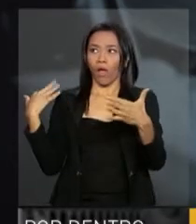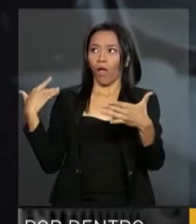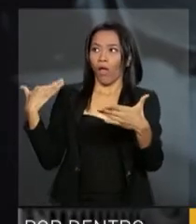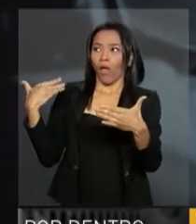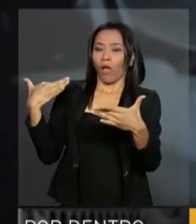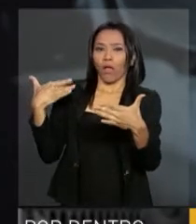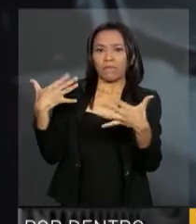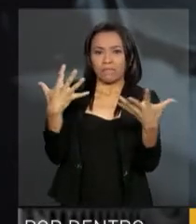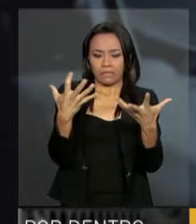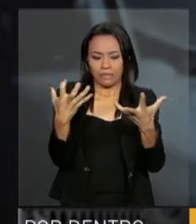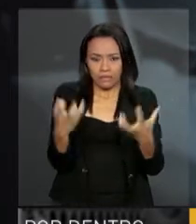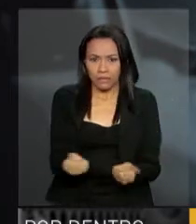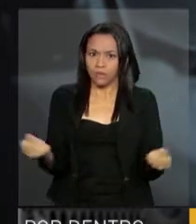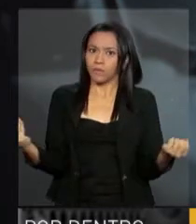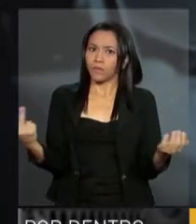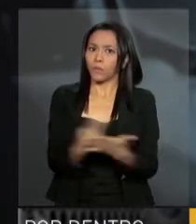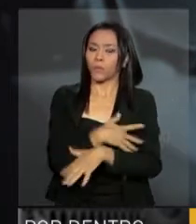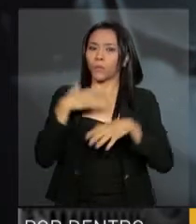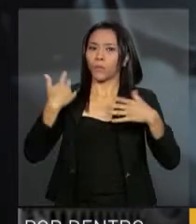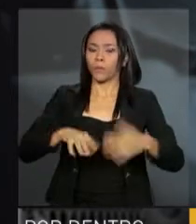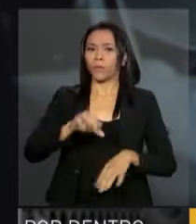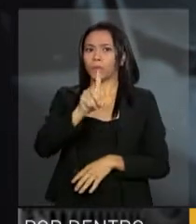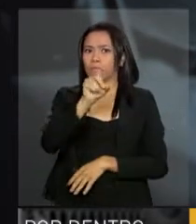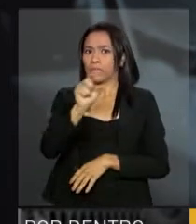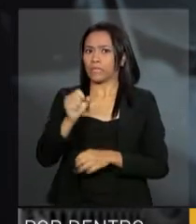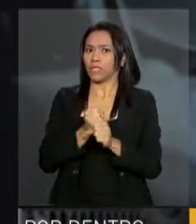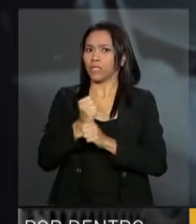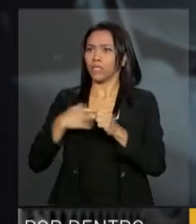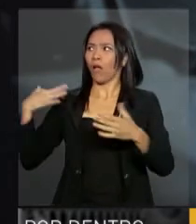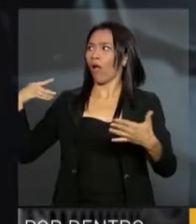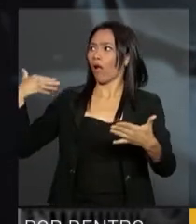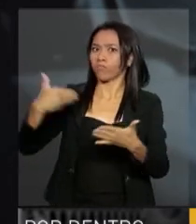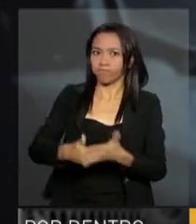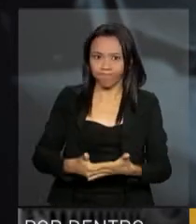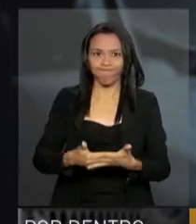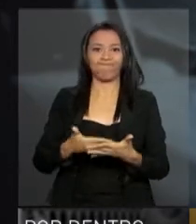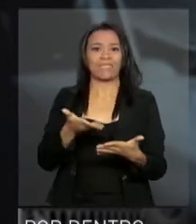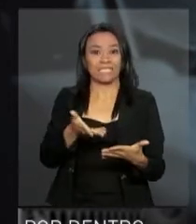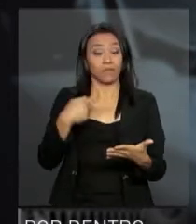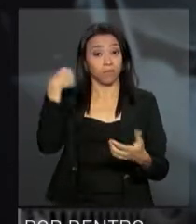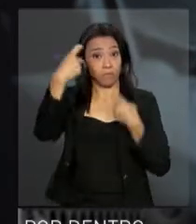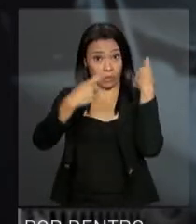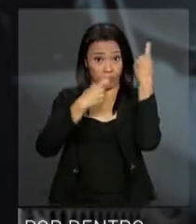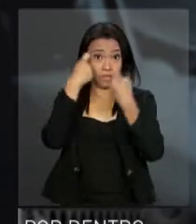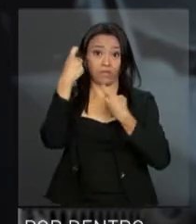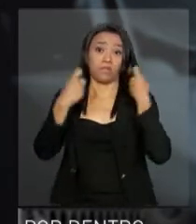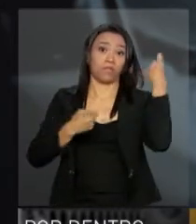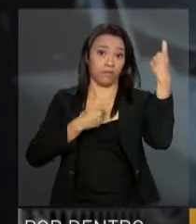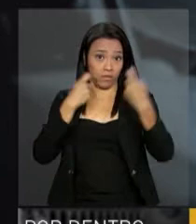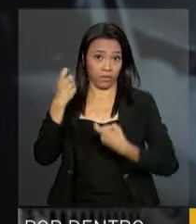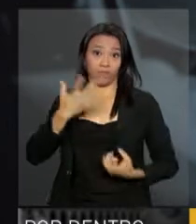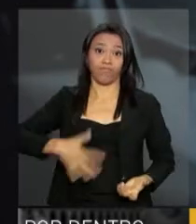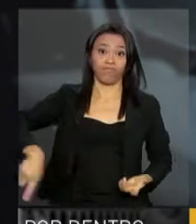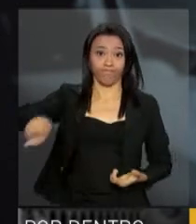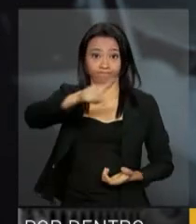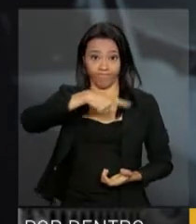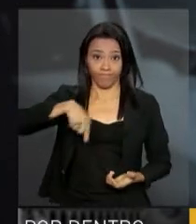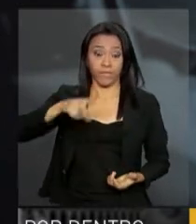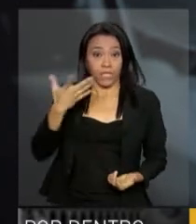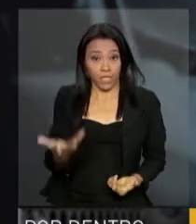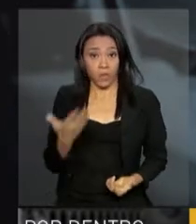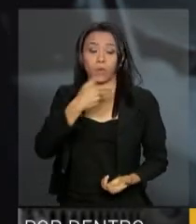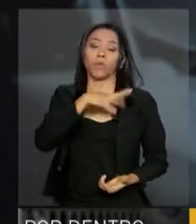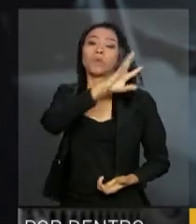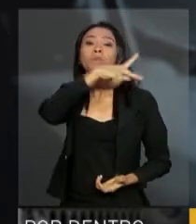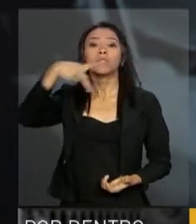maior seca nos últimos 100 anos, e isto traz uma preocupação muito grande em todos nós. Desta feita, o presidente